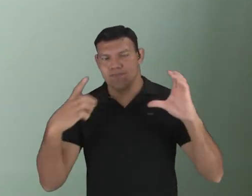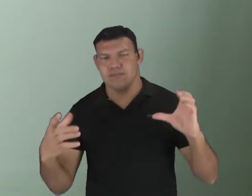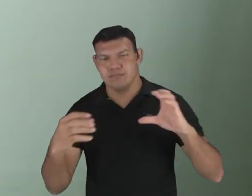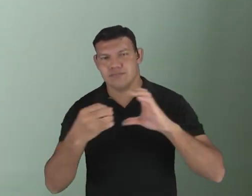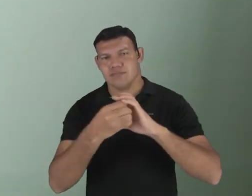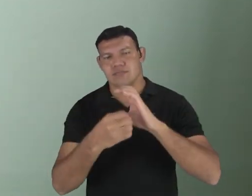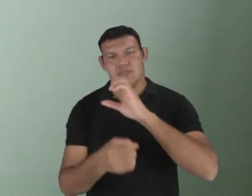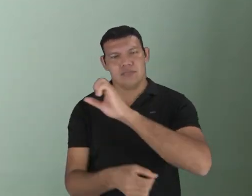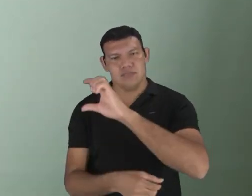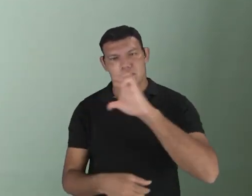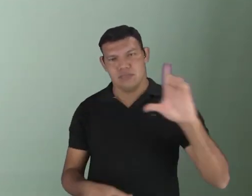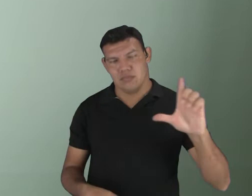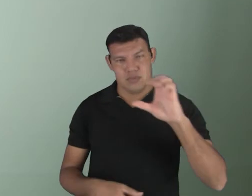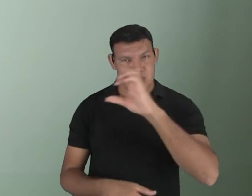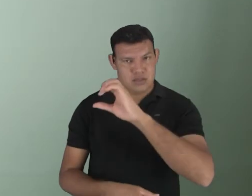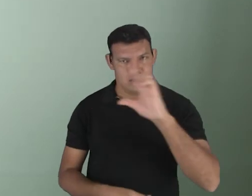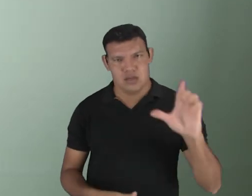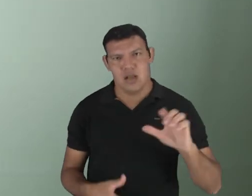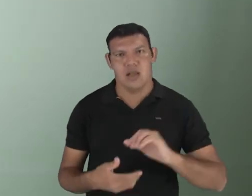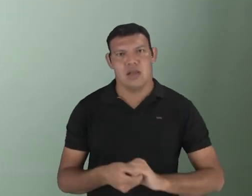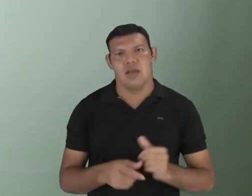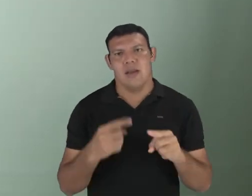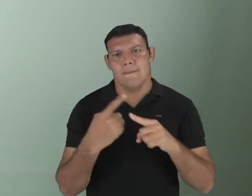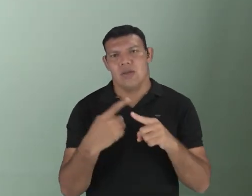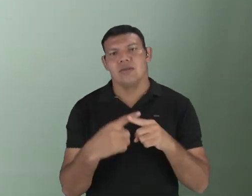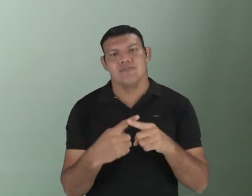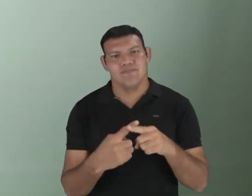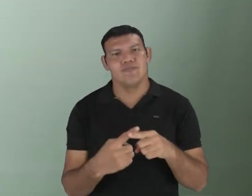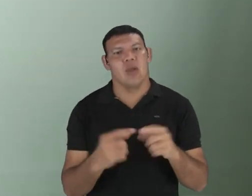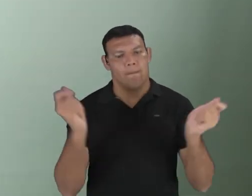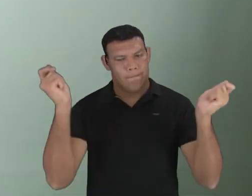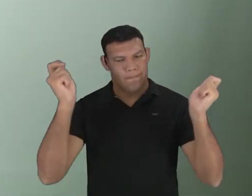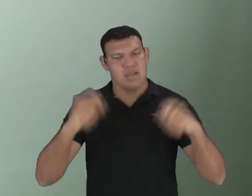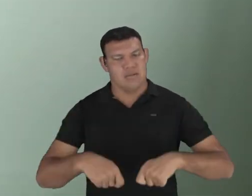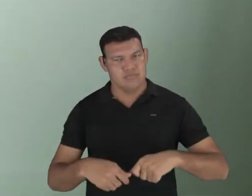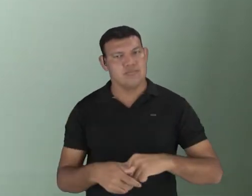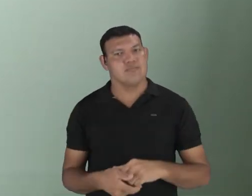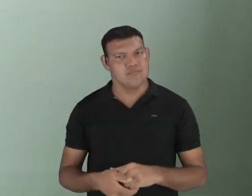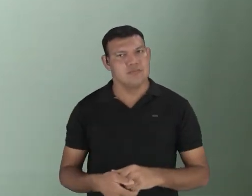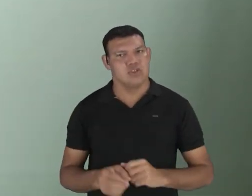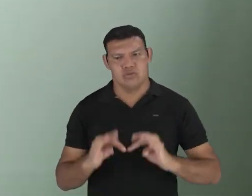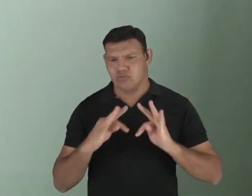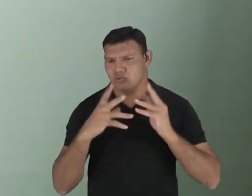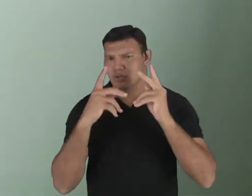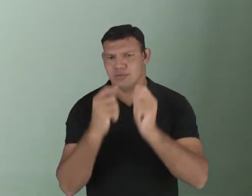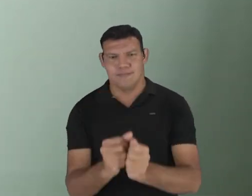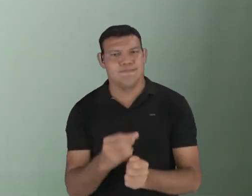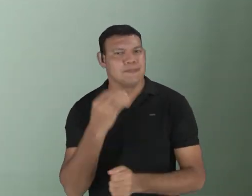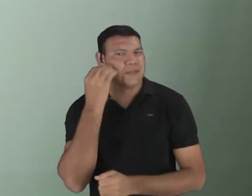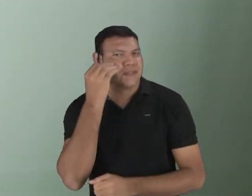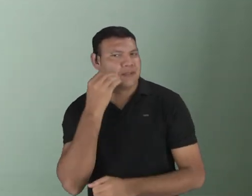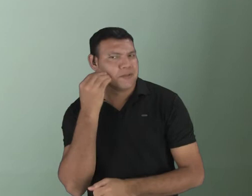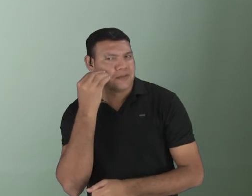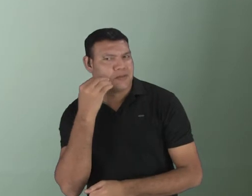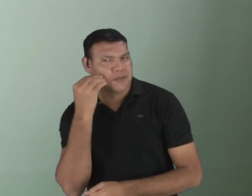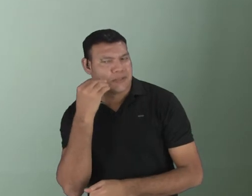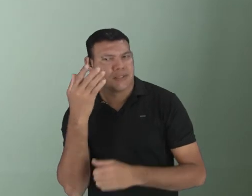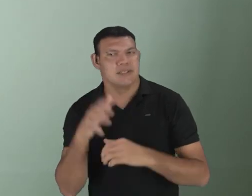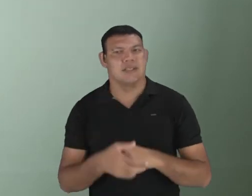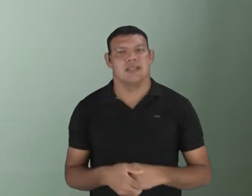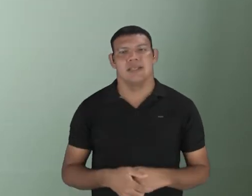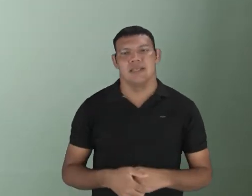acontece na atualidade, no nosso tempo. E nesse tempo, tudo é permitido. E aí a gente começa a